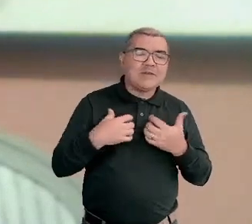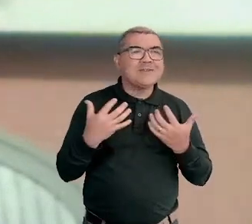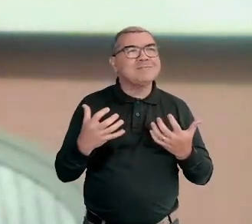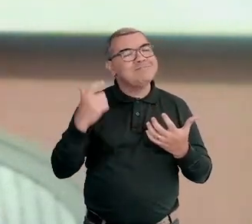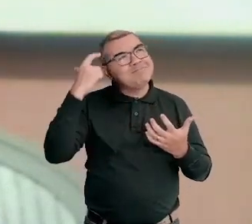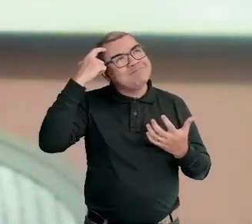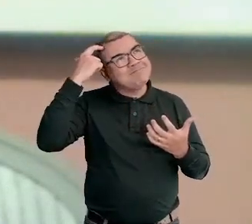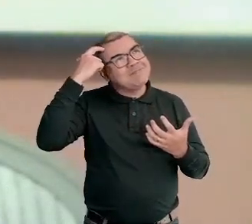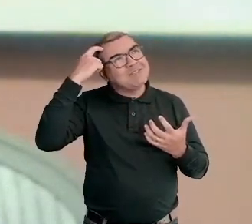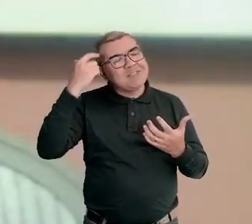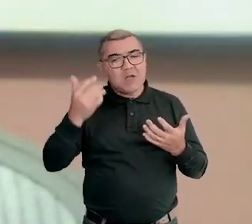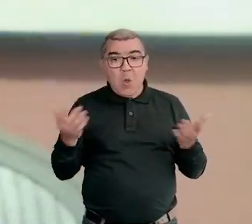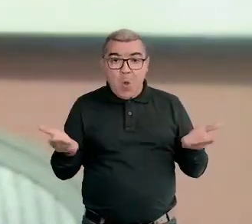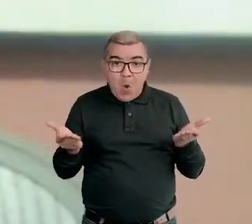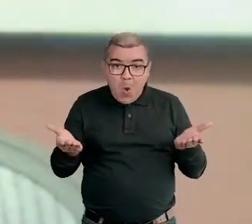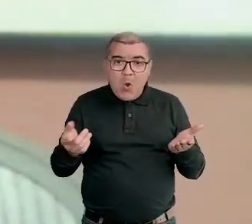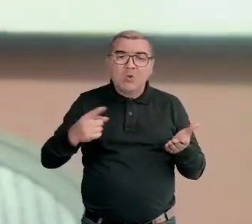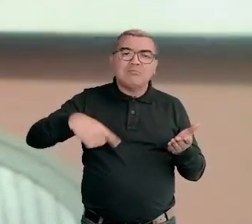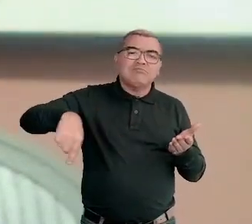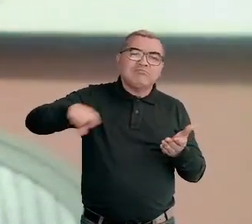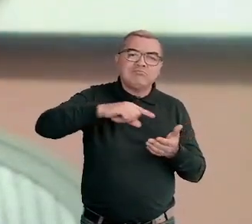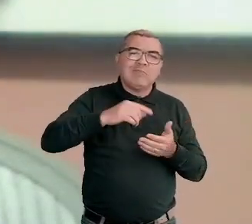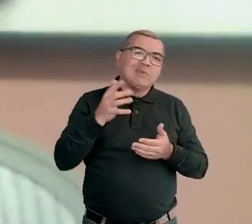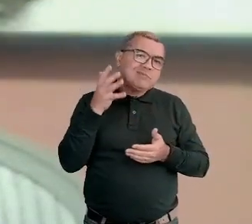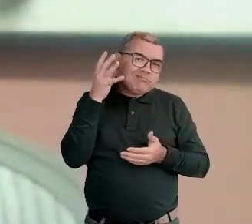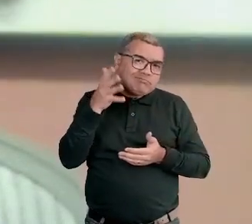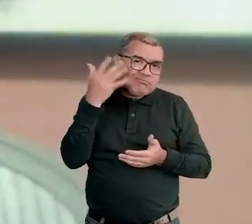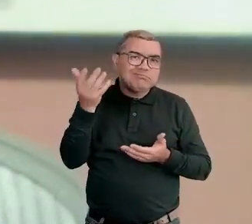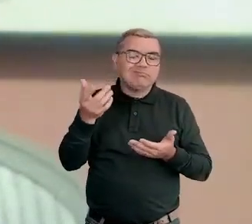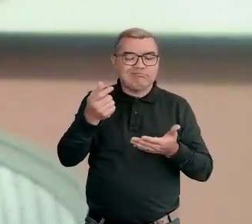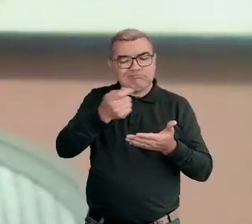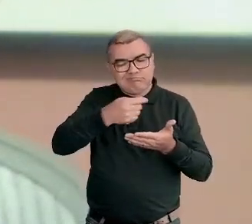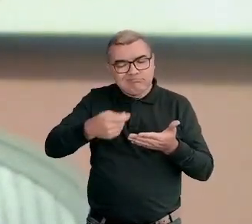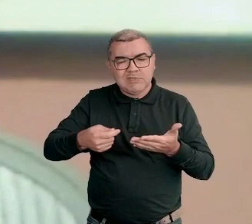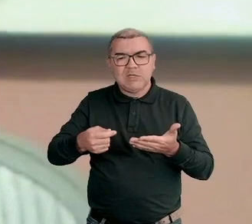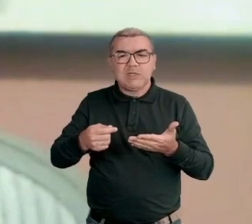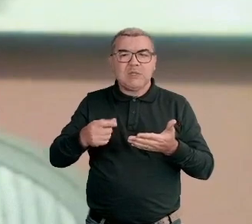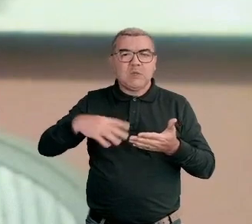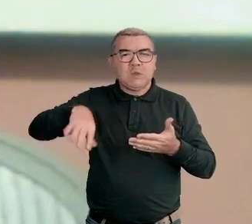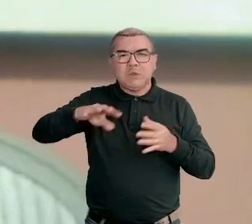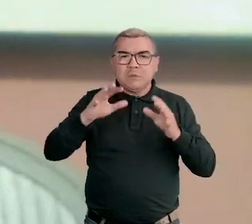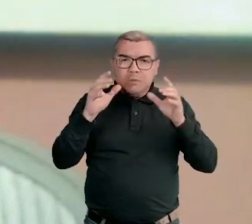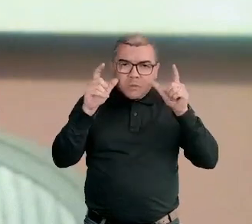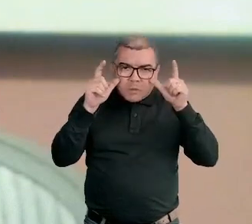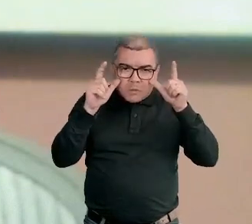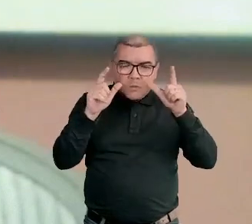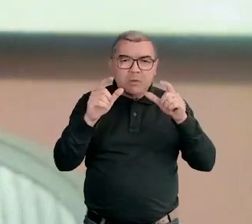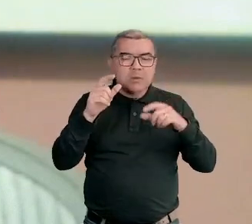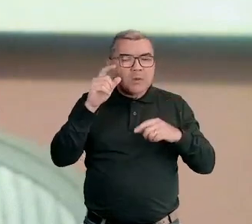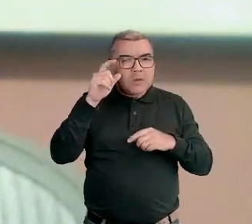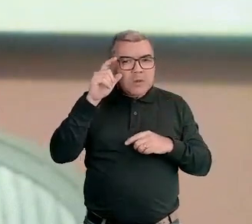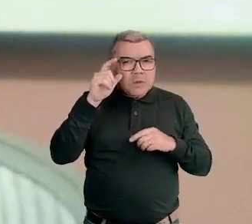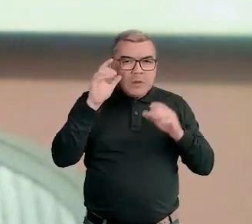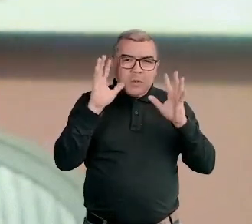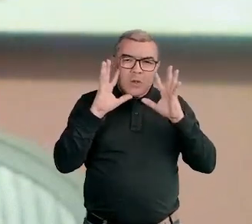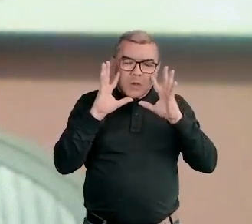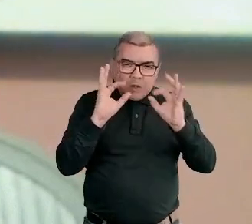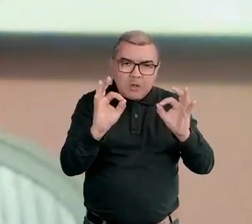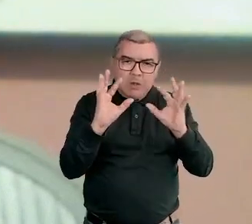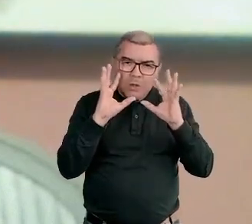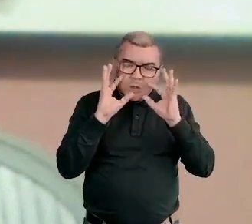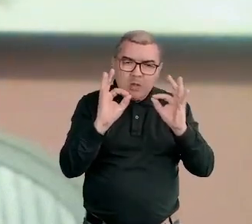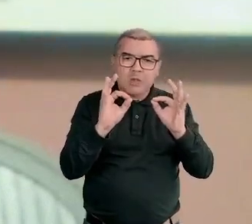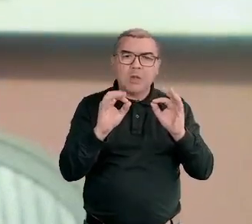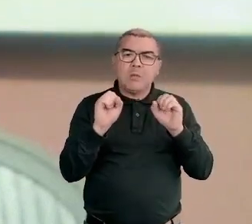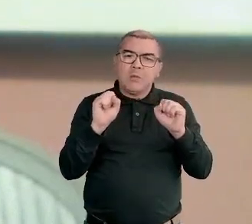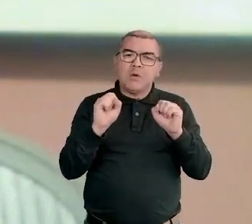que esses registros possam ser úteis àqueles que estão nos ouvindo, né? Modestamente, né? E que se não podem ser só